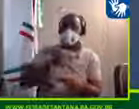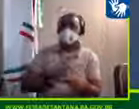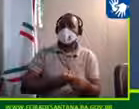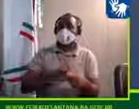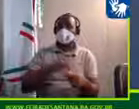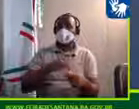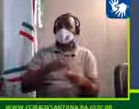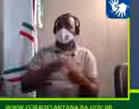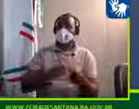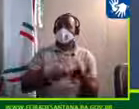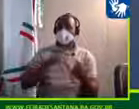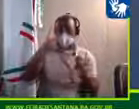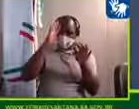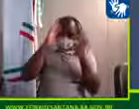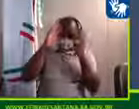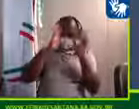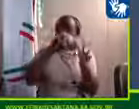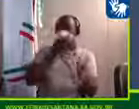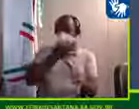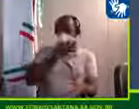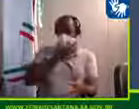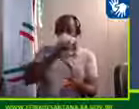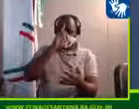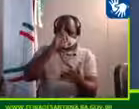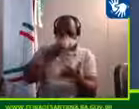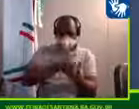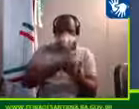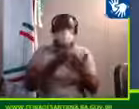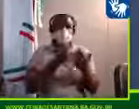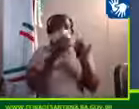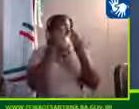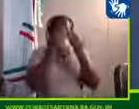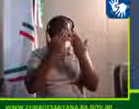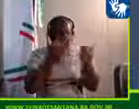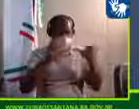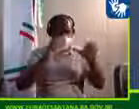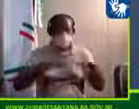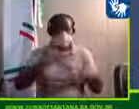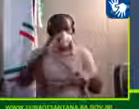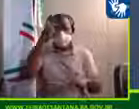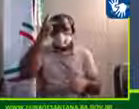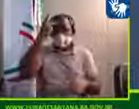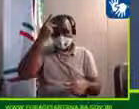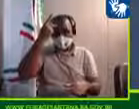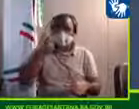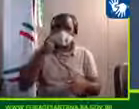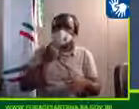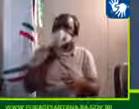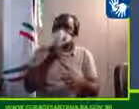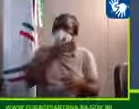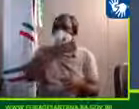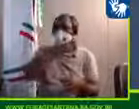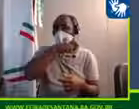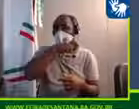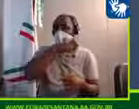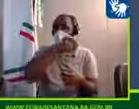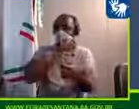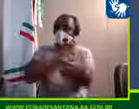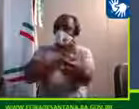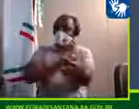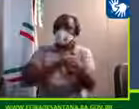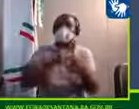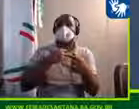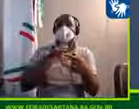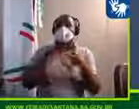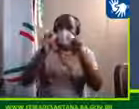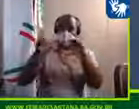se você me dá uma sugestão, eu vou agradecer, porque eu vou me dirigir ao Instituto Butantan em São Paulo, oferecer que, se eles entenderem Feira de